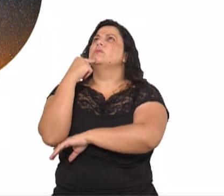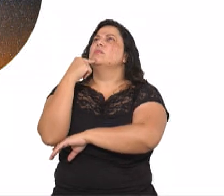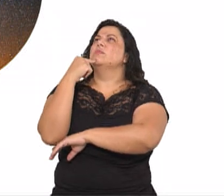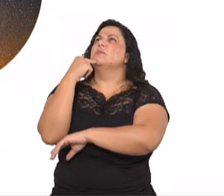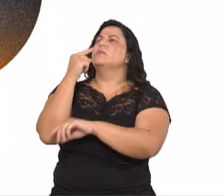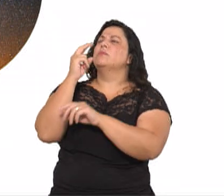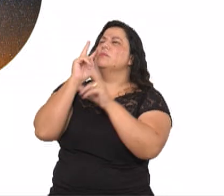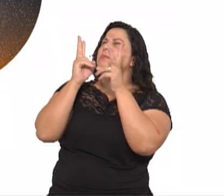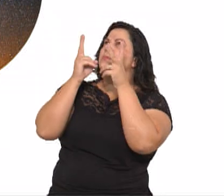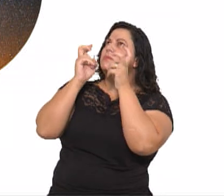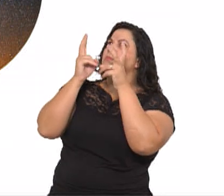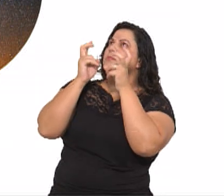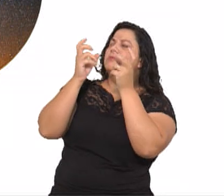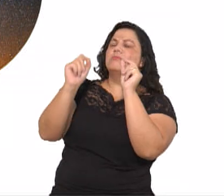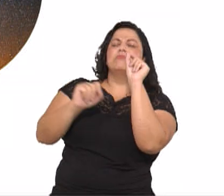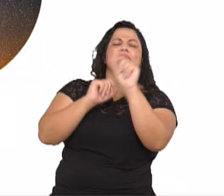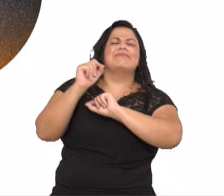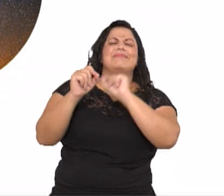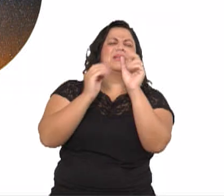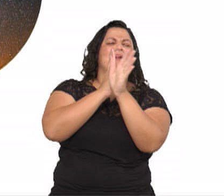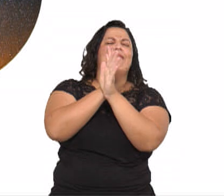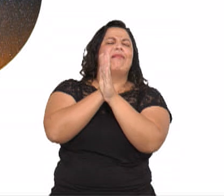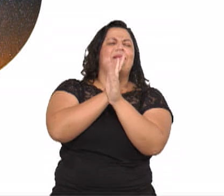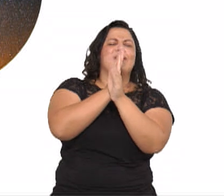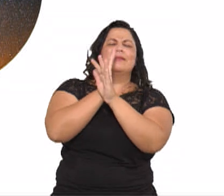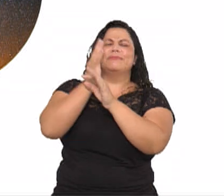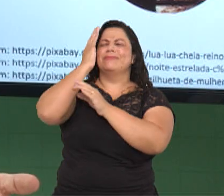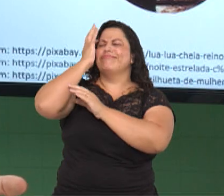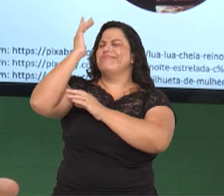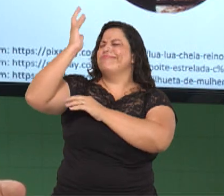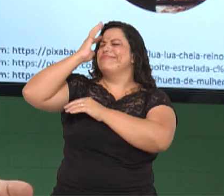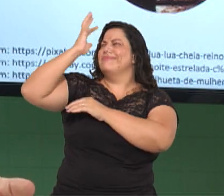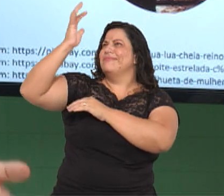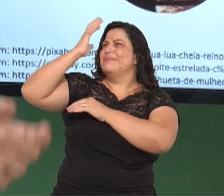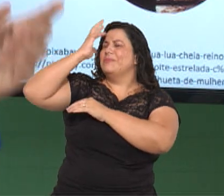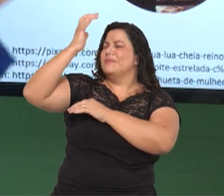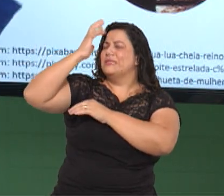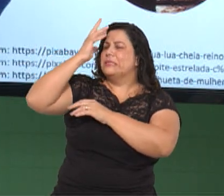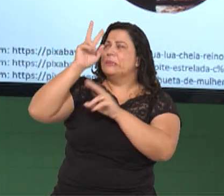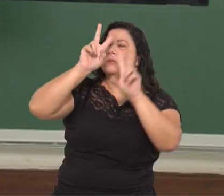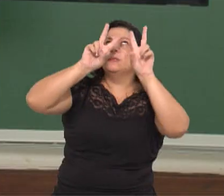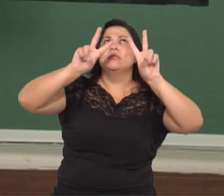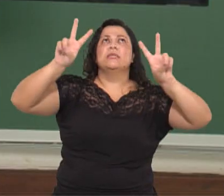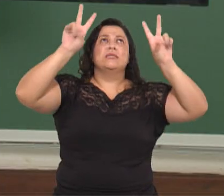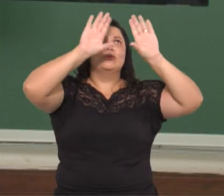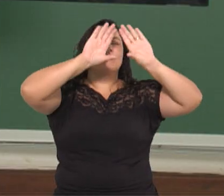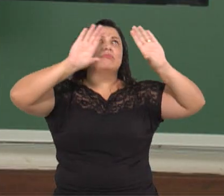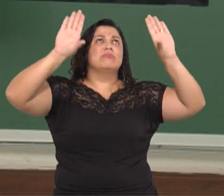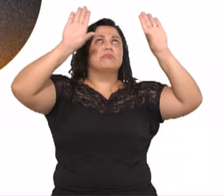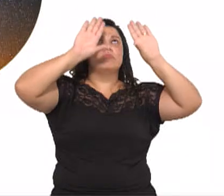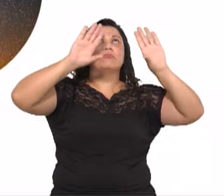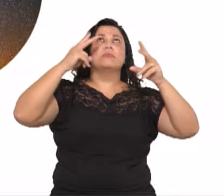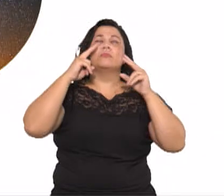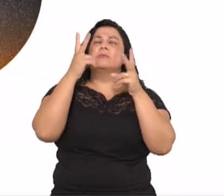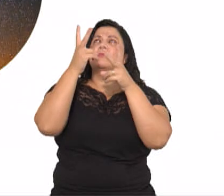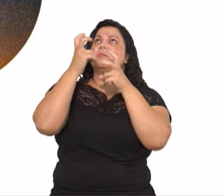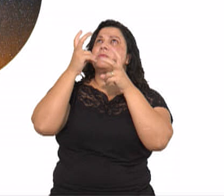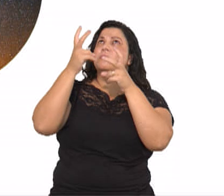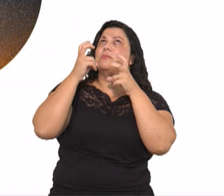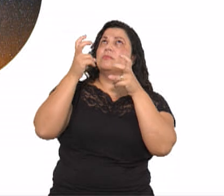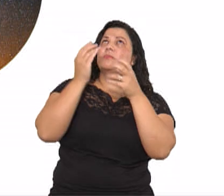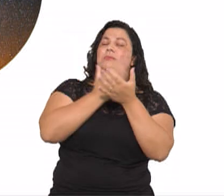Quem já não se prendeu, né, se perdeu nos pensamentos olhando o céu? Inicialmente, as observações do